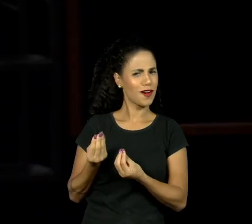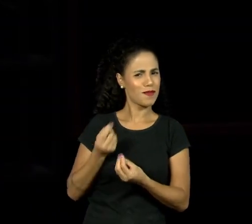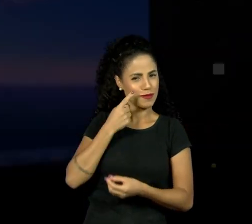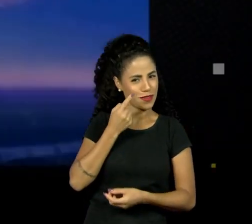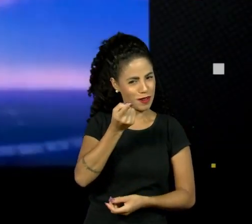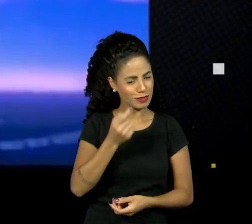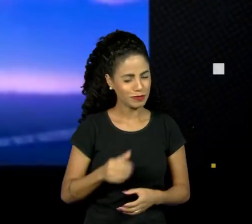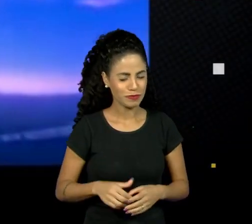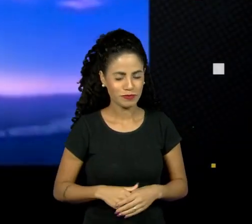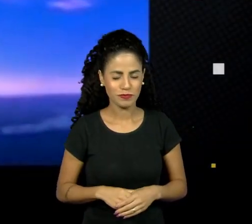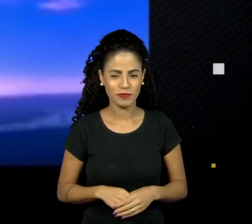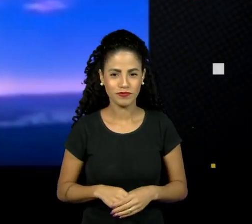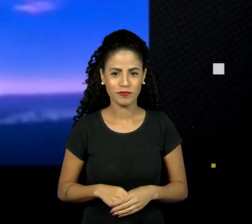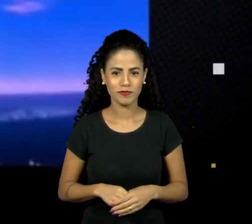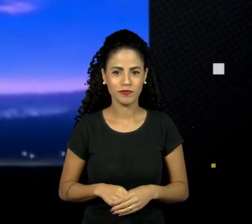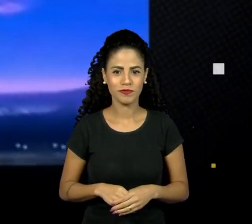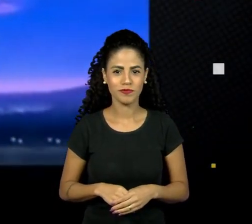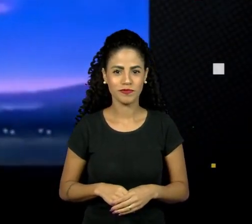só.